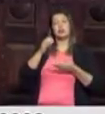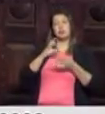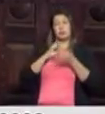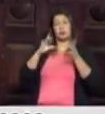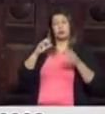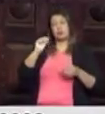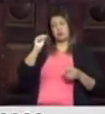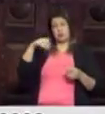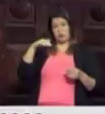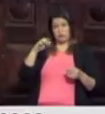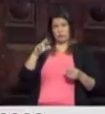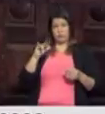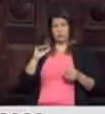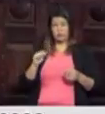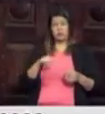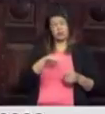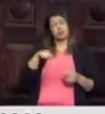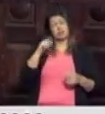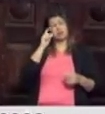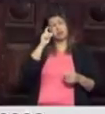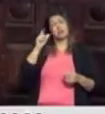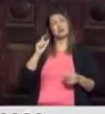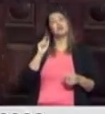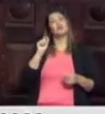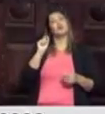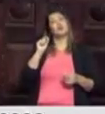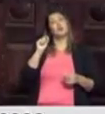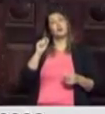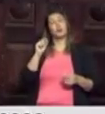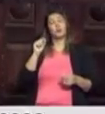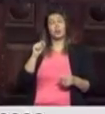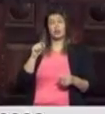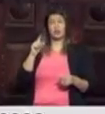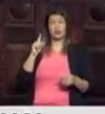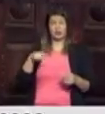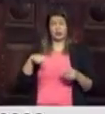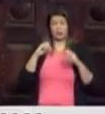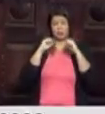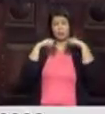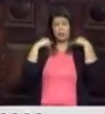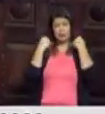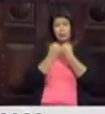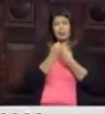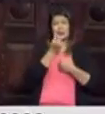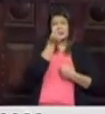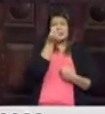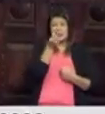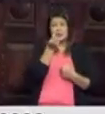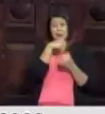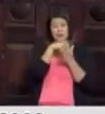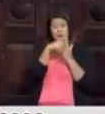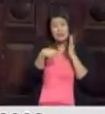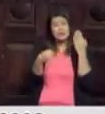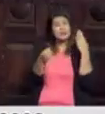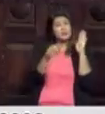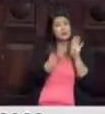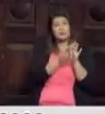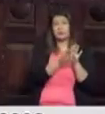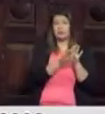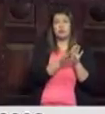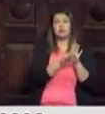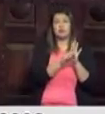surpreendente a gente constatar que o Maracanã ficou praticamente 6 meses fechado,